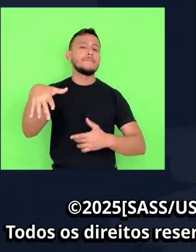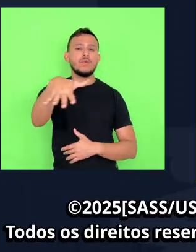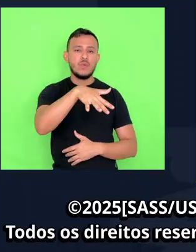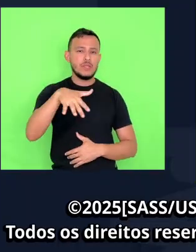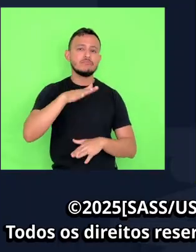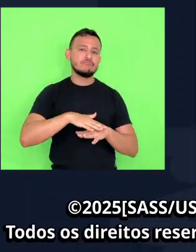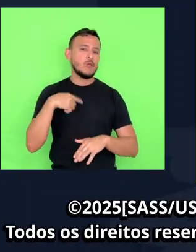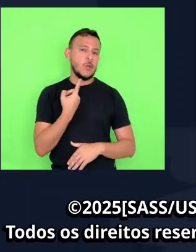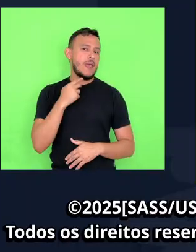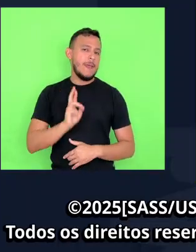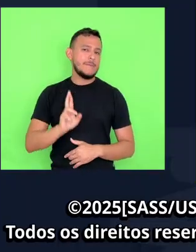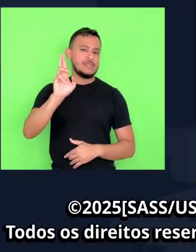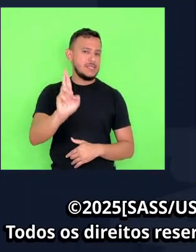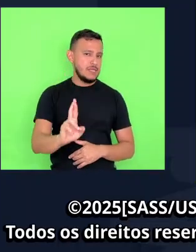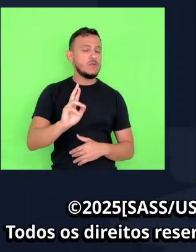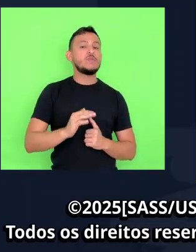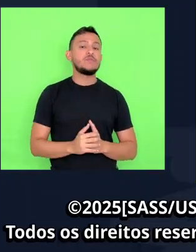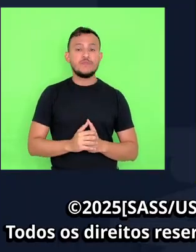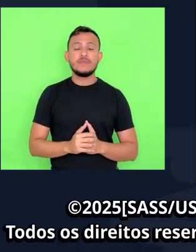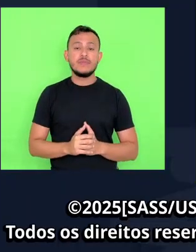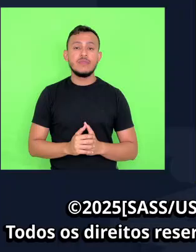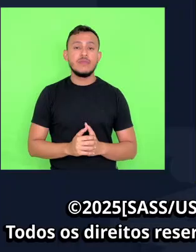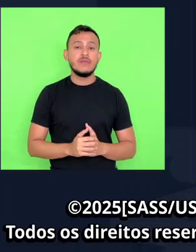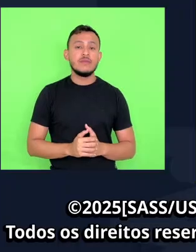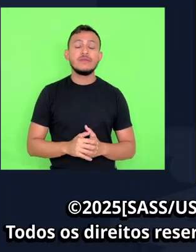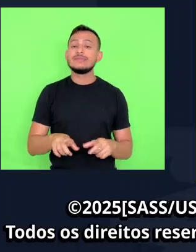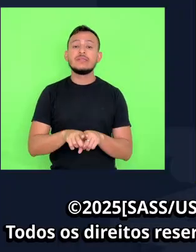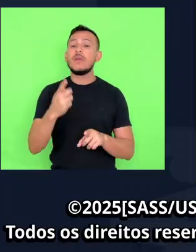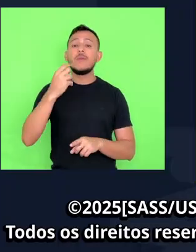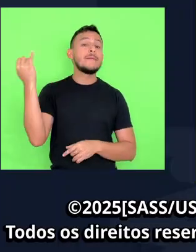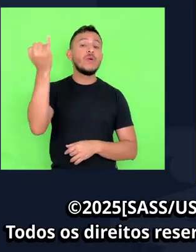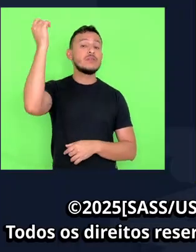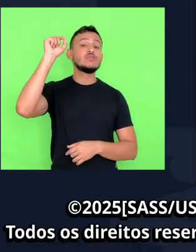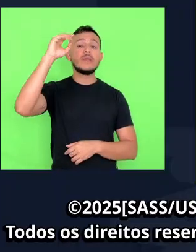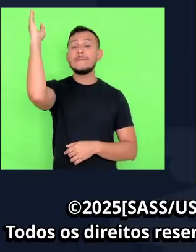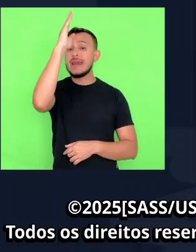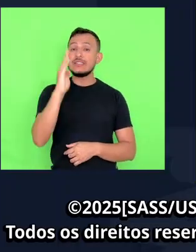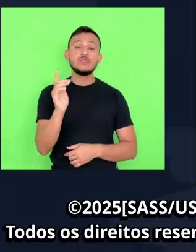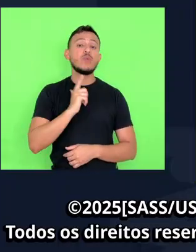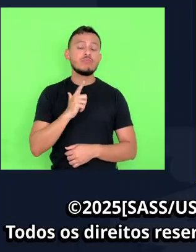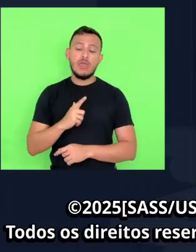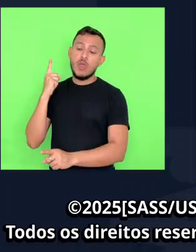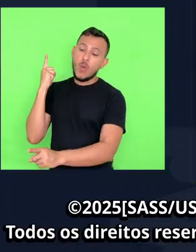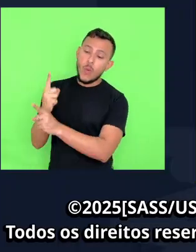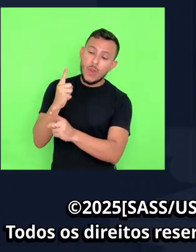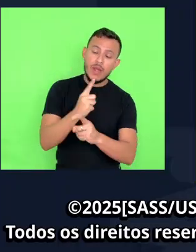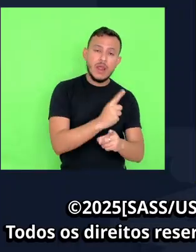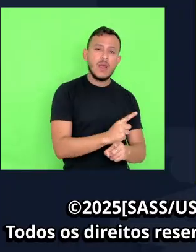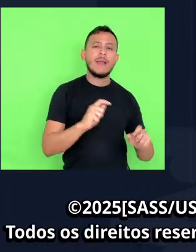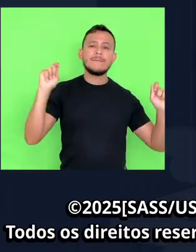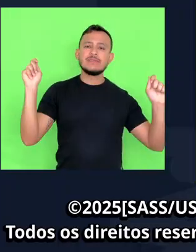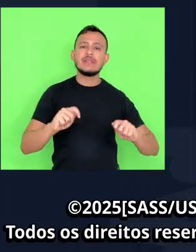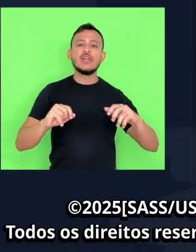nos representam. E a notícia importante é que o Brasil ele tem encontrado